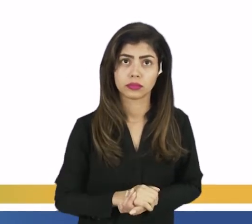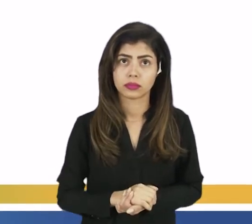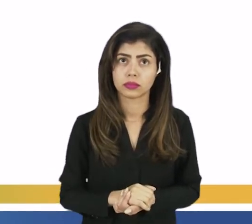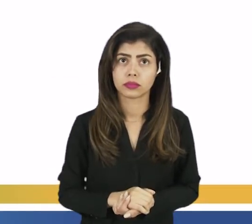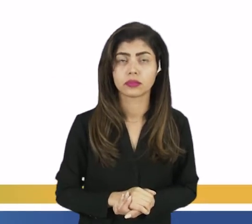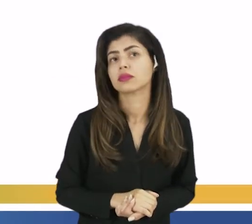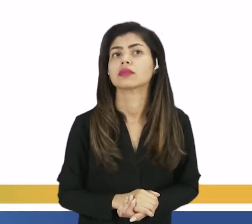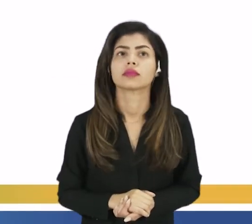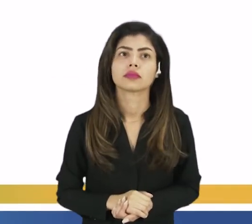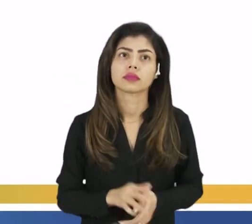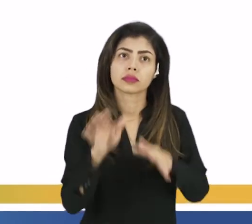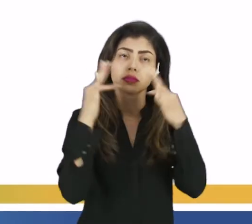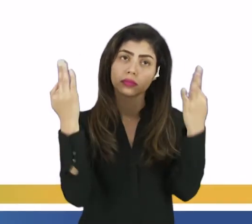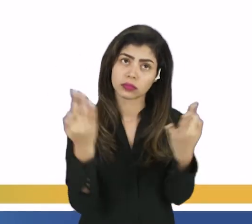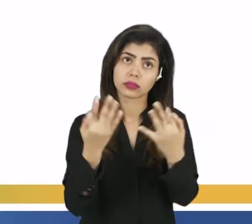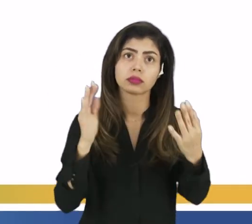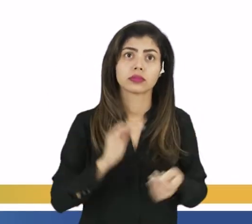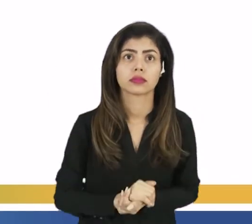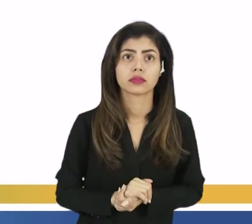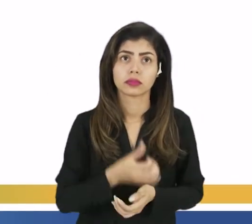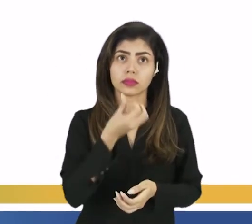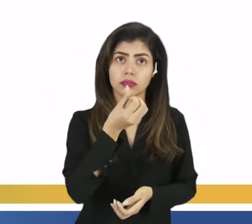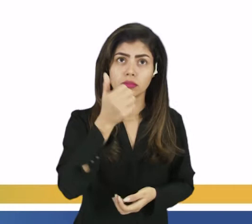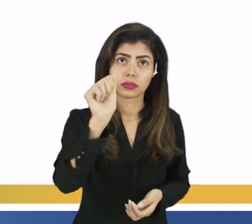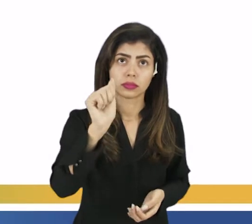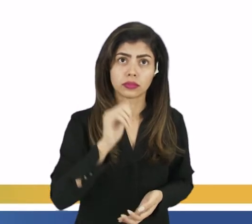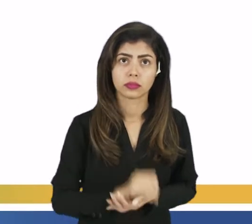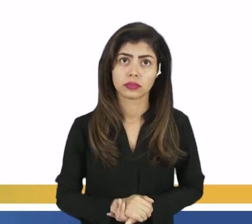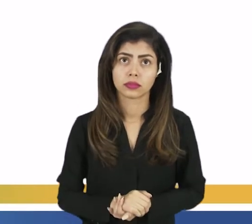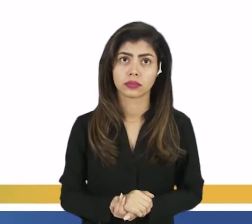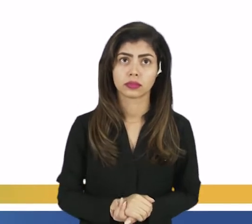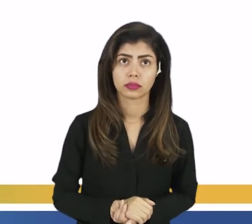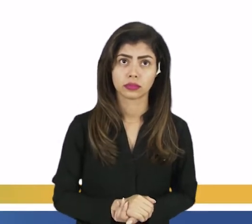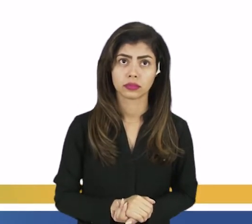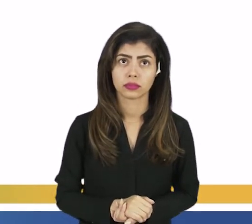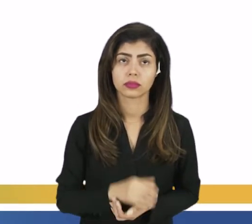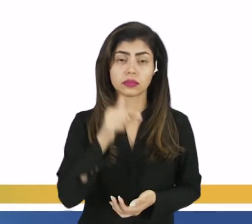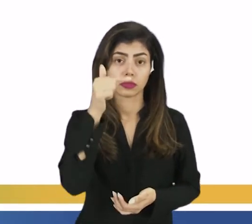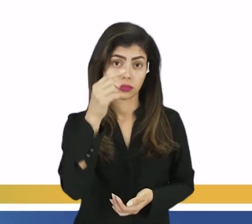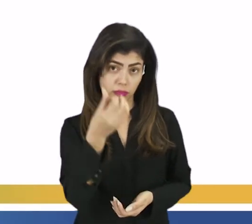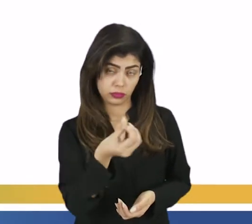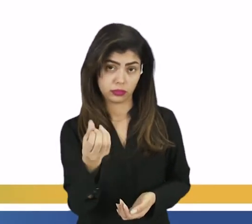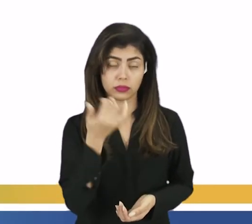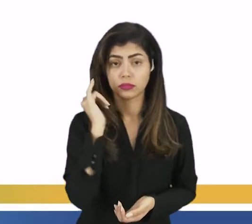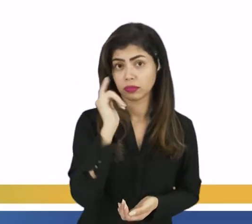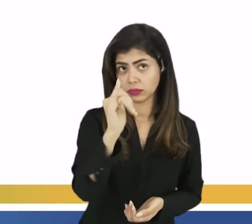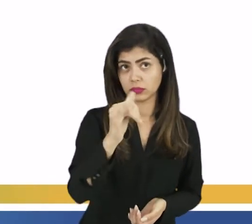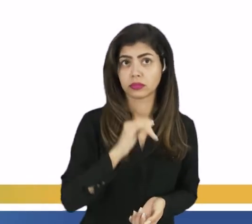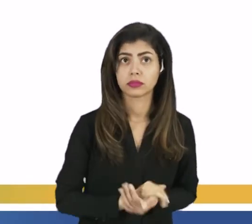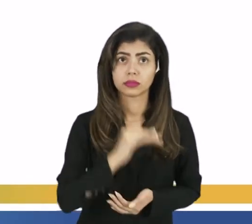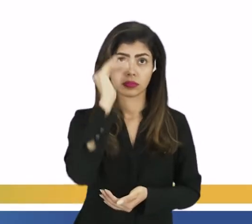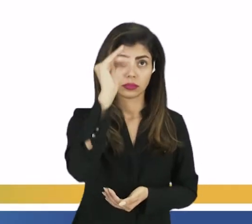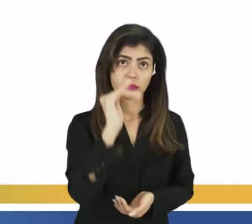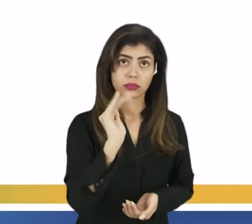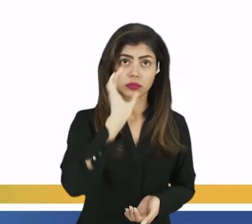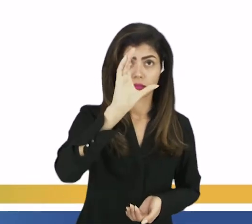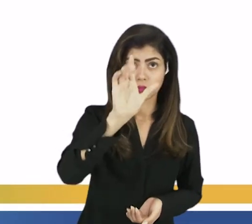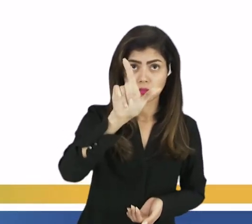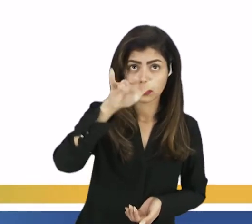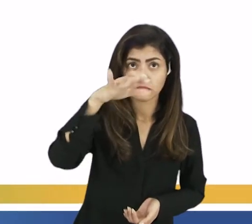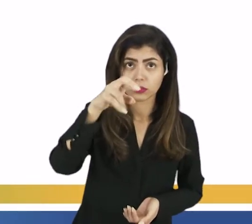nitrogênio nós temos a família seis a todos os elementos químicos essa família possui 6 elétrons na camada de valência